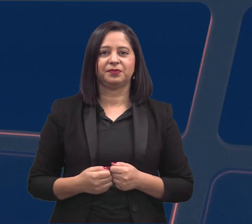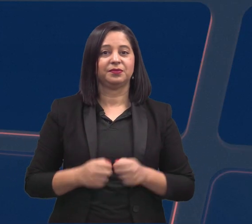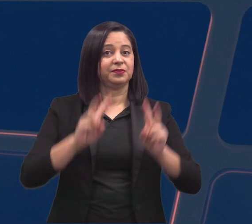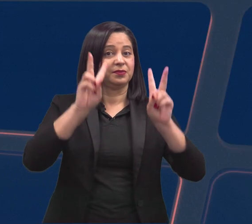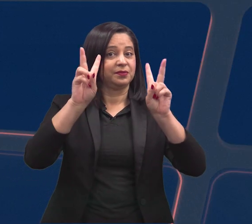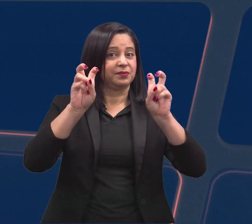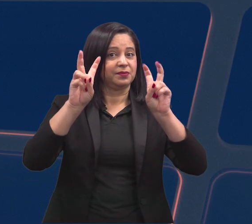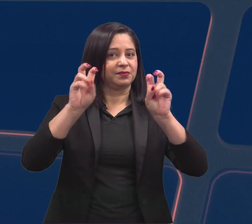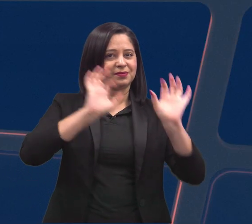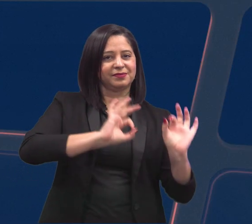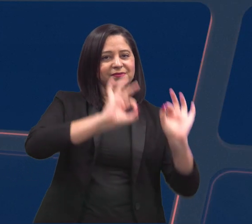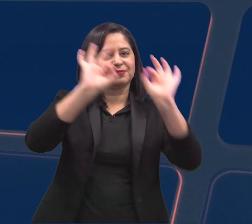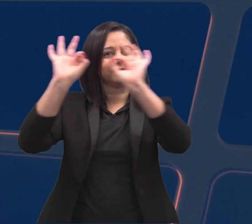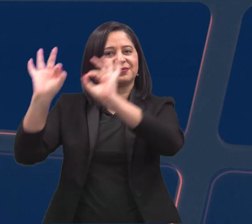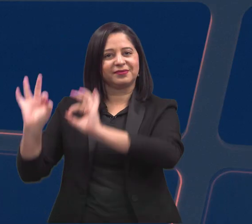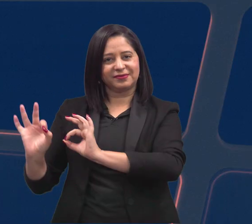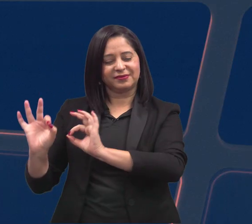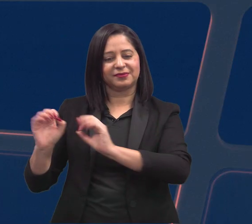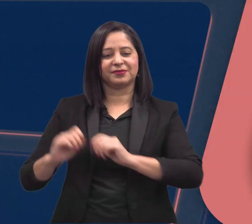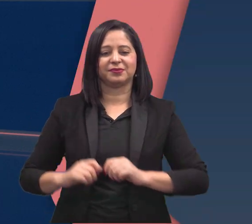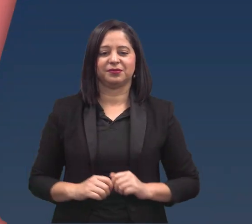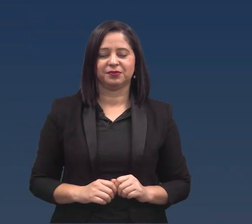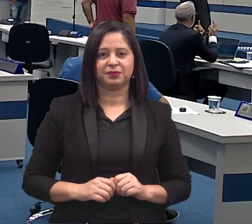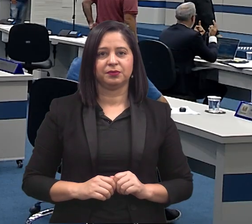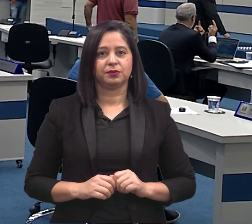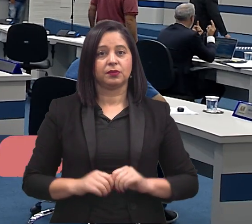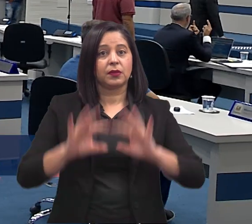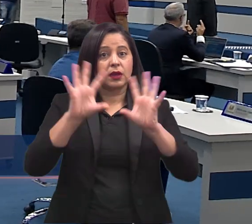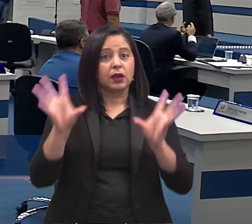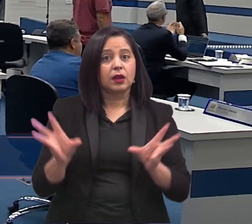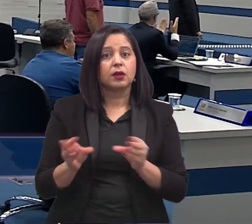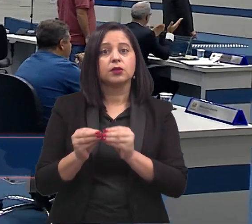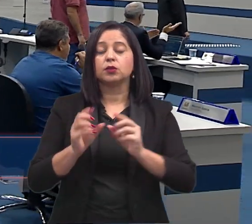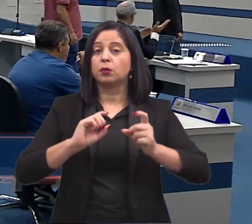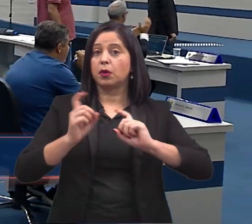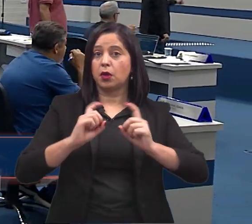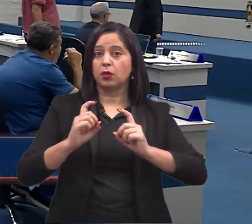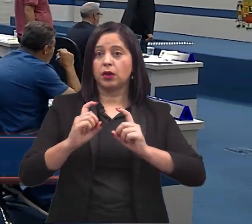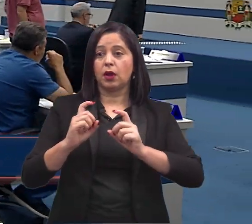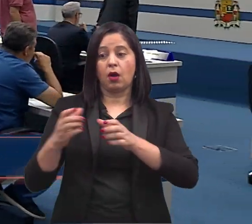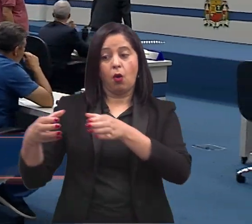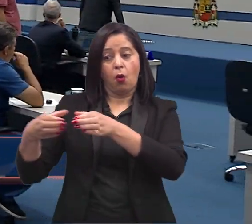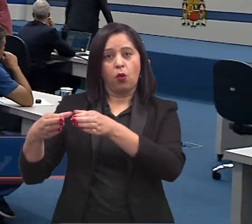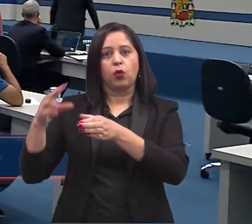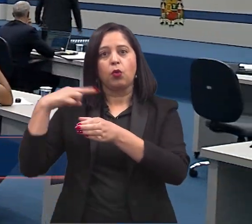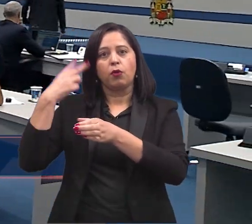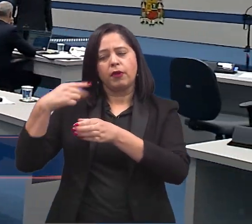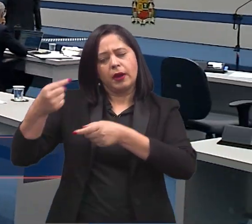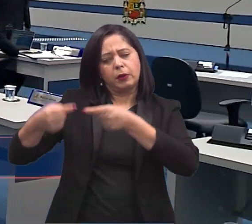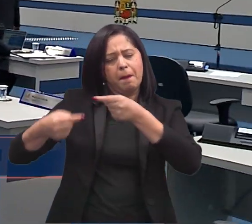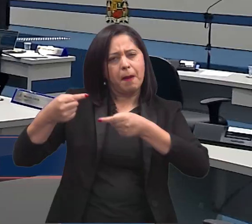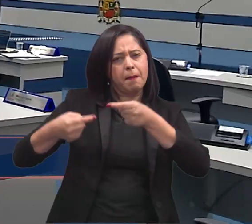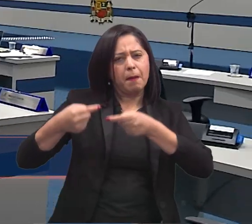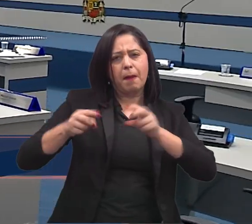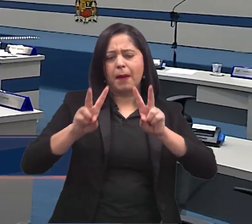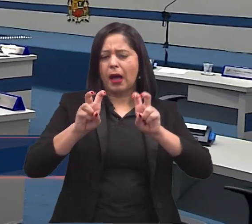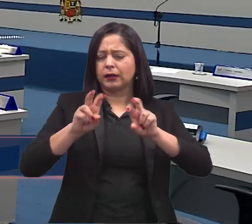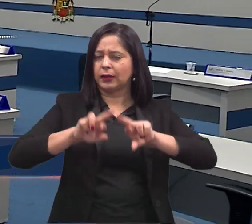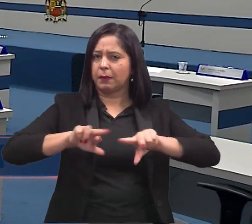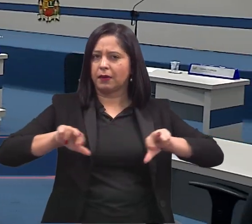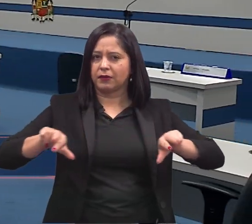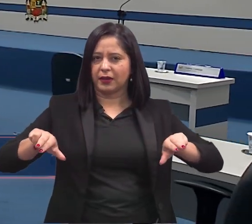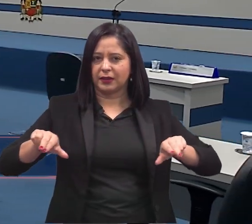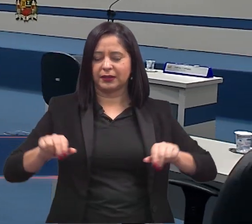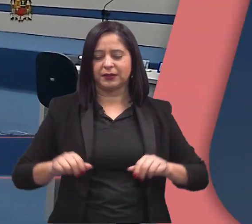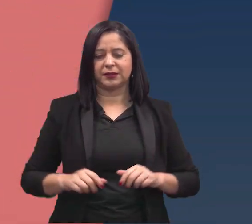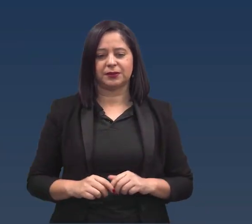Câmara Municipal. Vamos aos destaques da edição de hoje? Balanço da sessão, confira o que foi debatido em plenário pelos vereadores nas